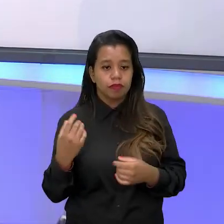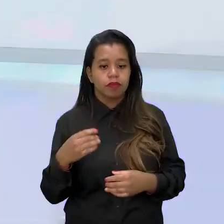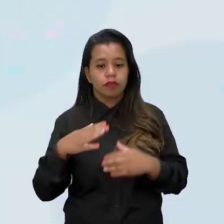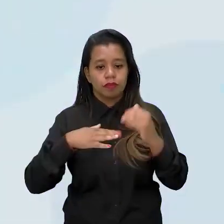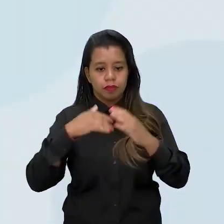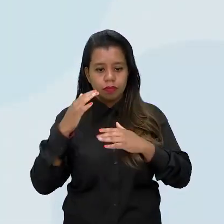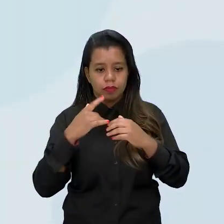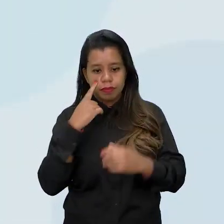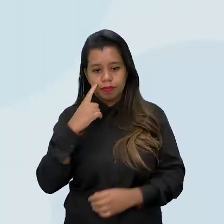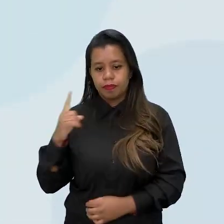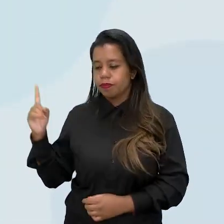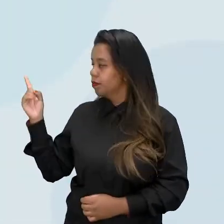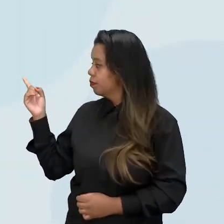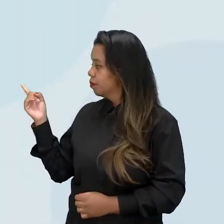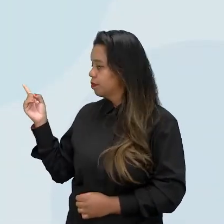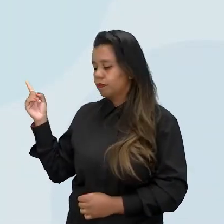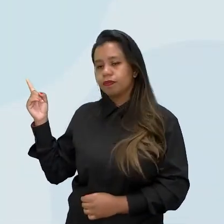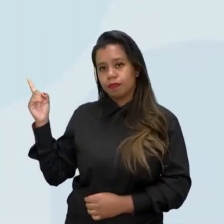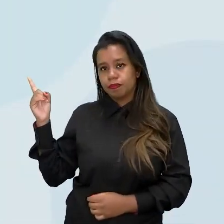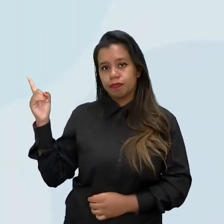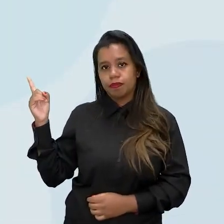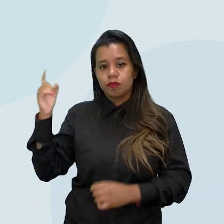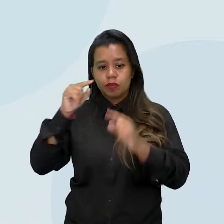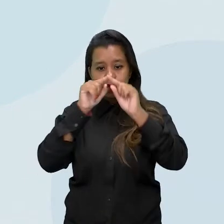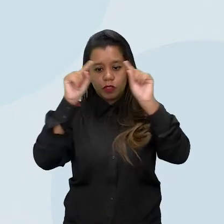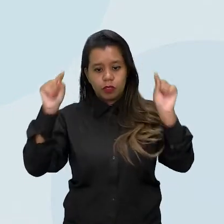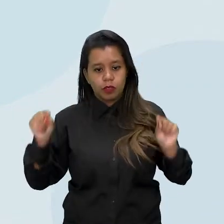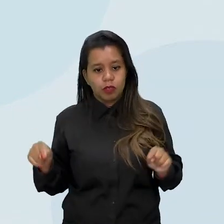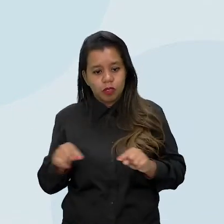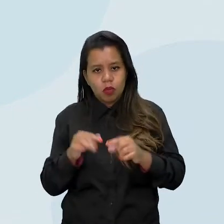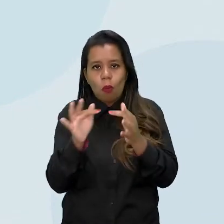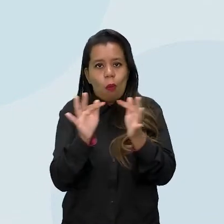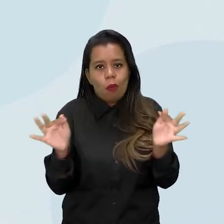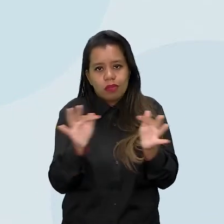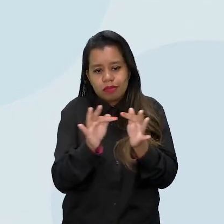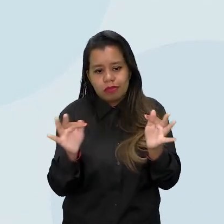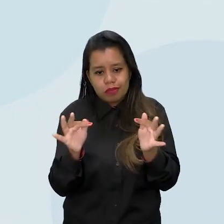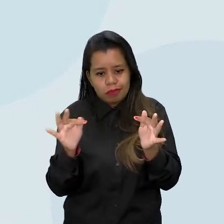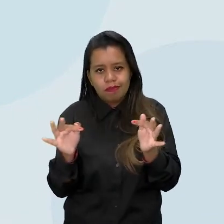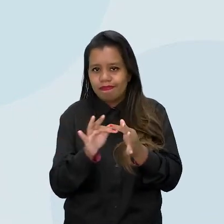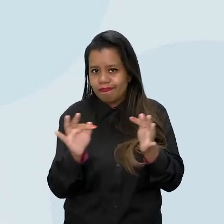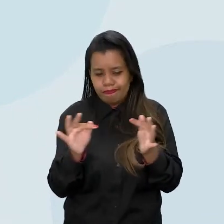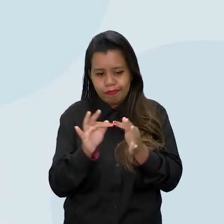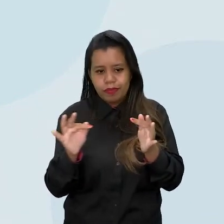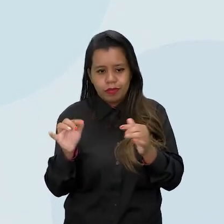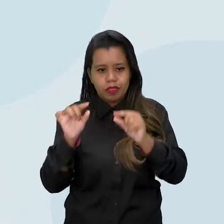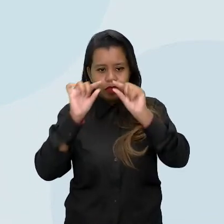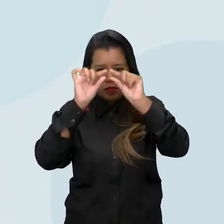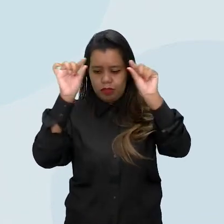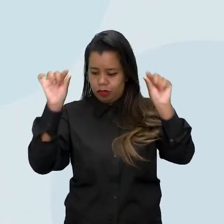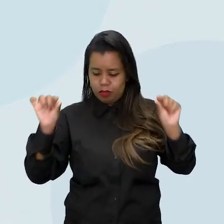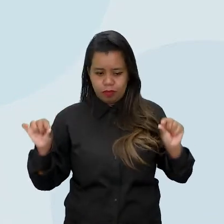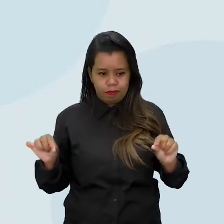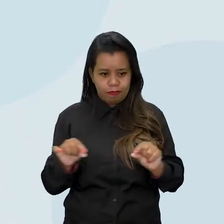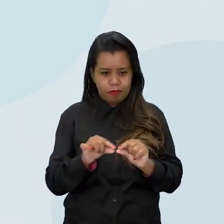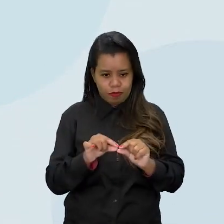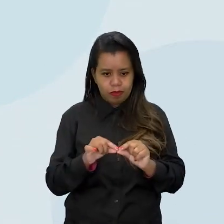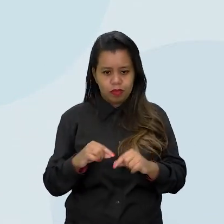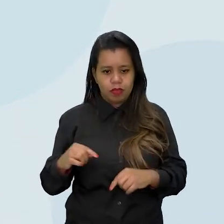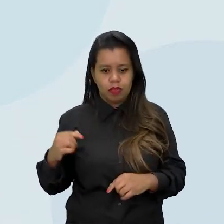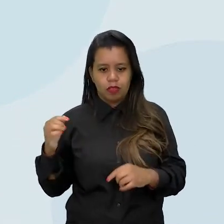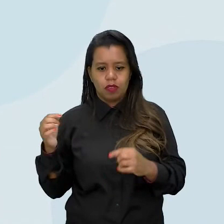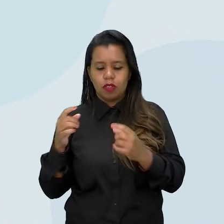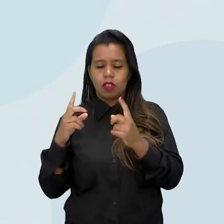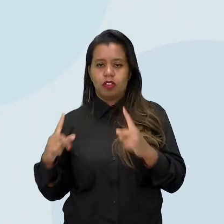lá como que é um circuitinho comum, um circuito simples aí. Isso aqui é um interruptor, né? Se a gente fecha